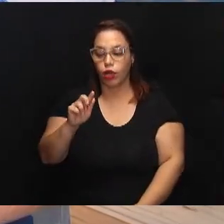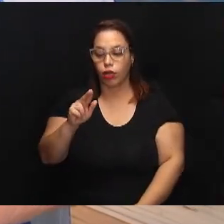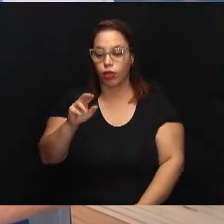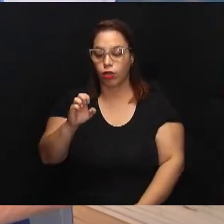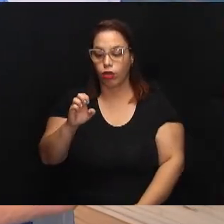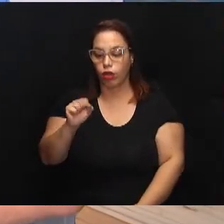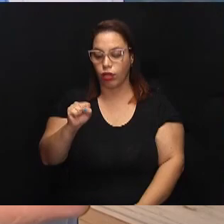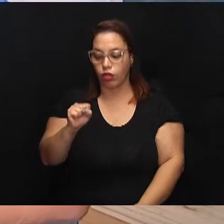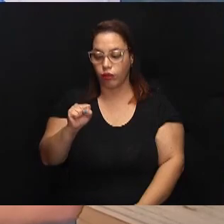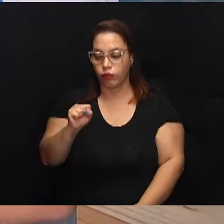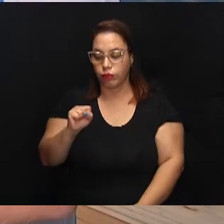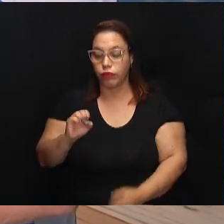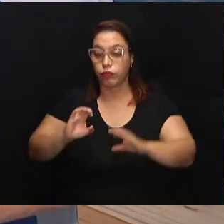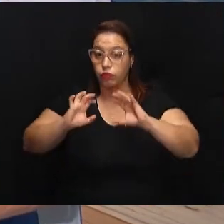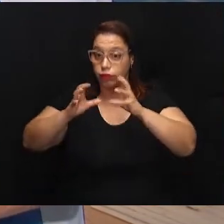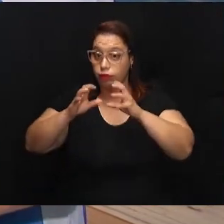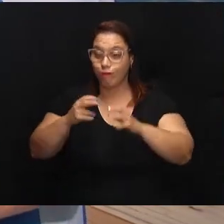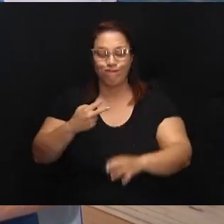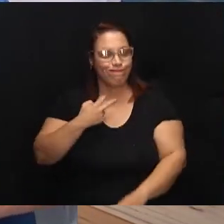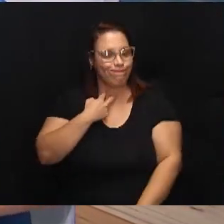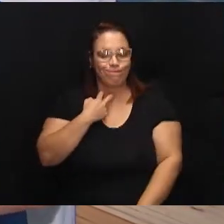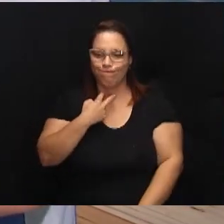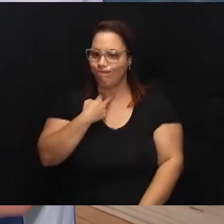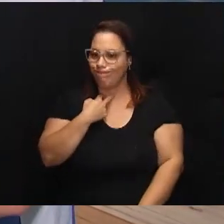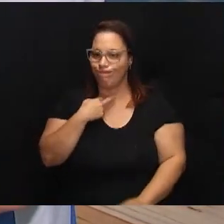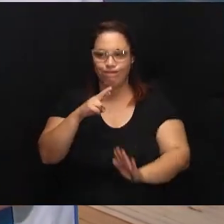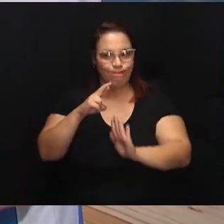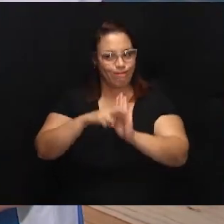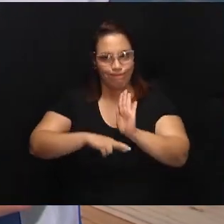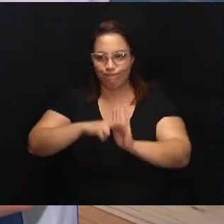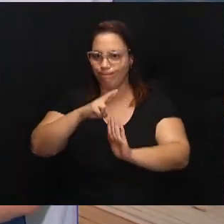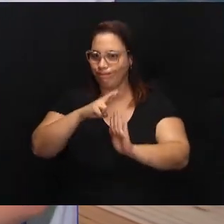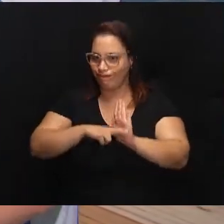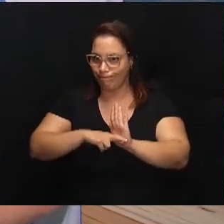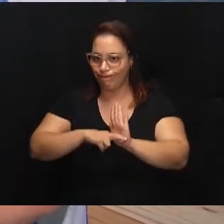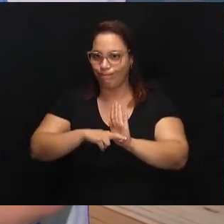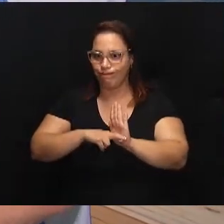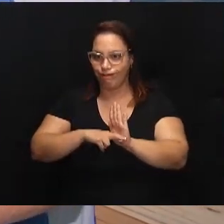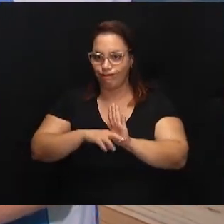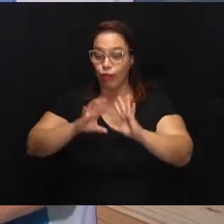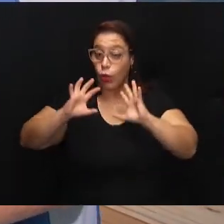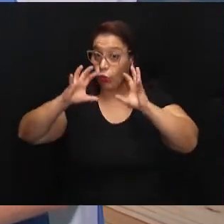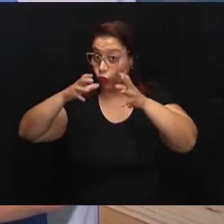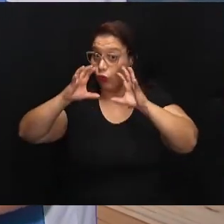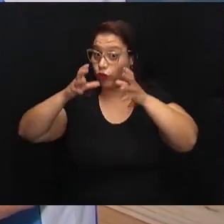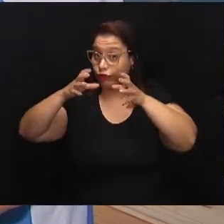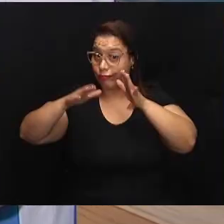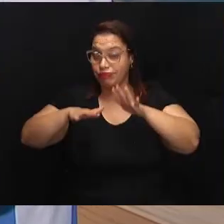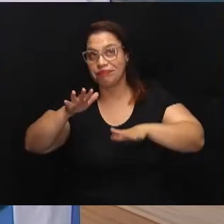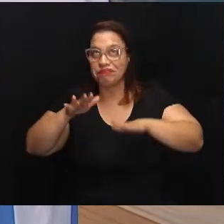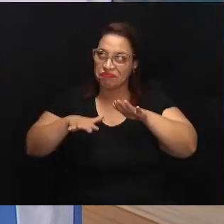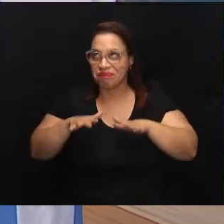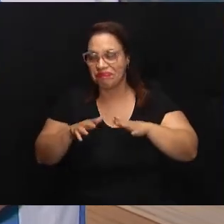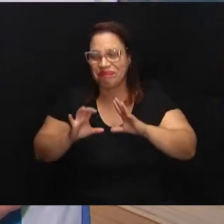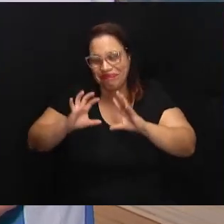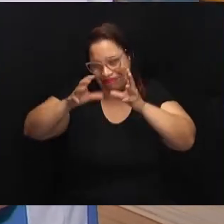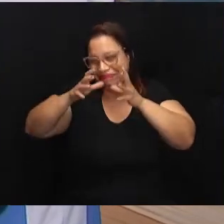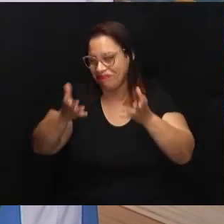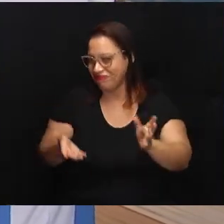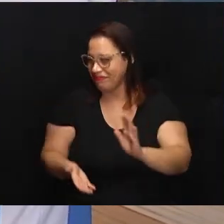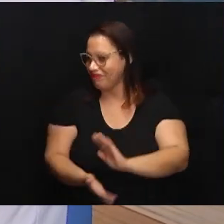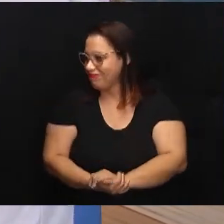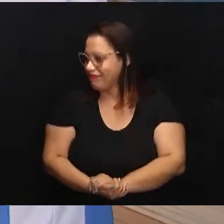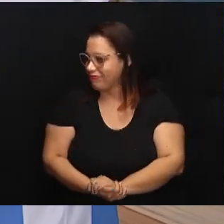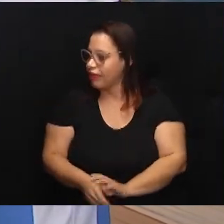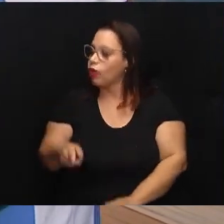limite. Os jogadores eles não podem infringir algumas regras inerentes ao voleibol, então é mais ou menos assim que se joga o vôlei.